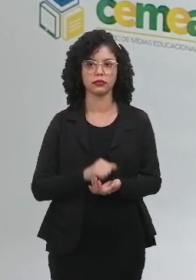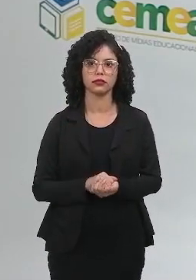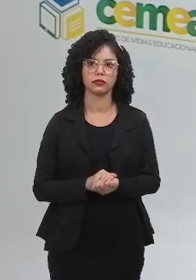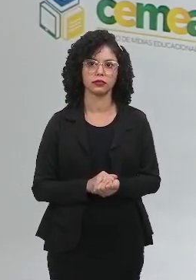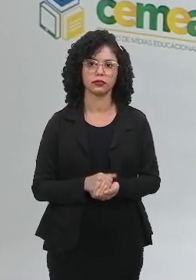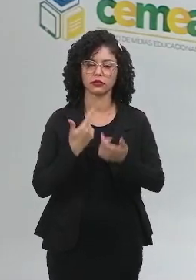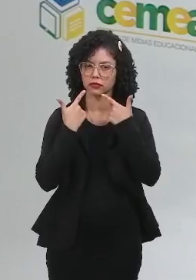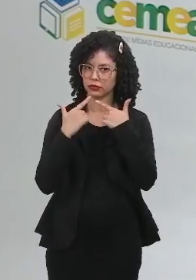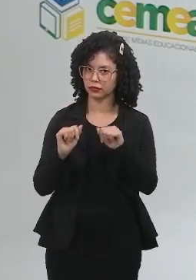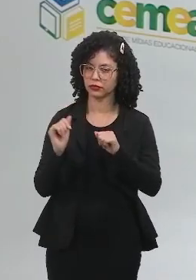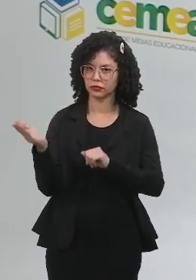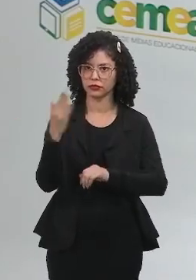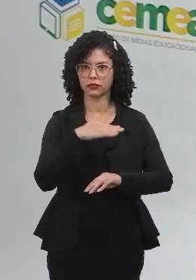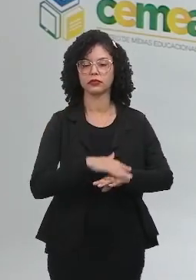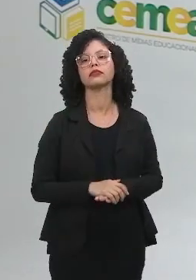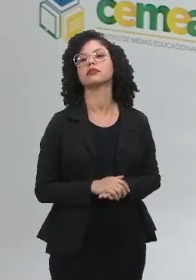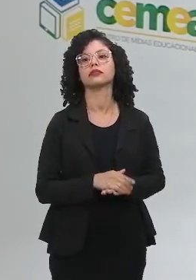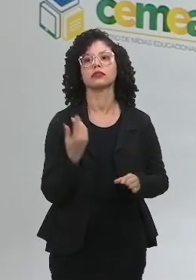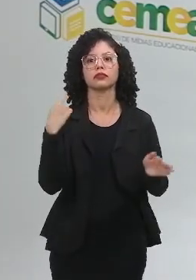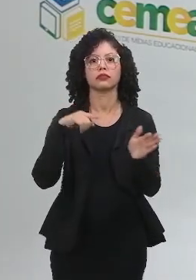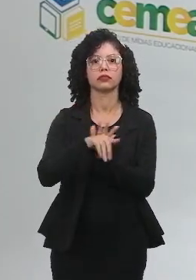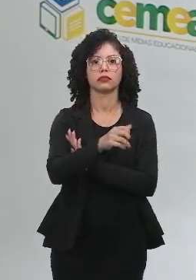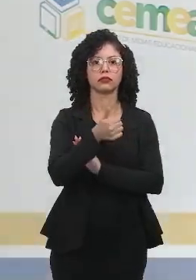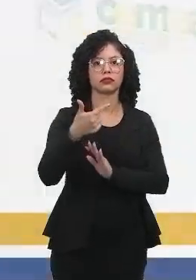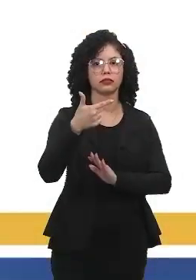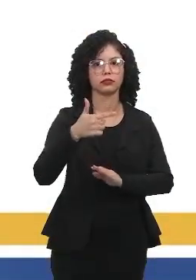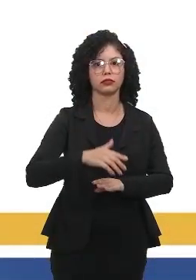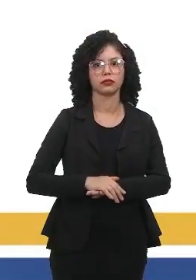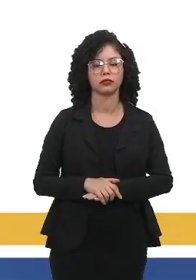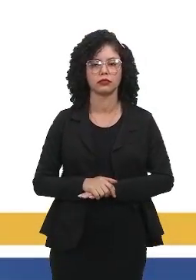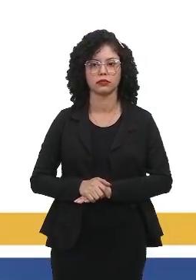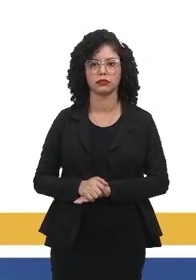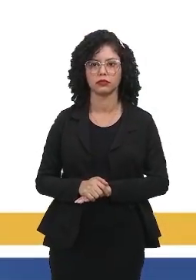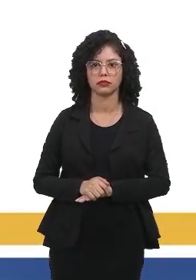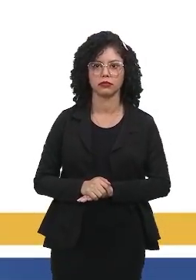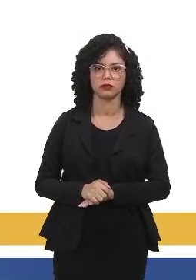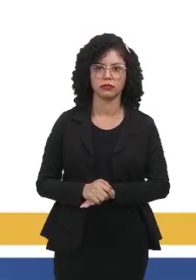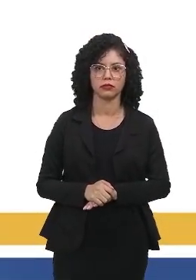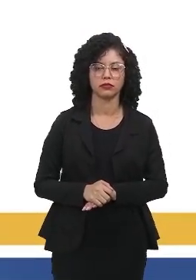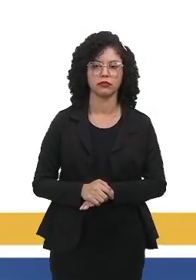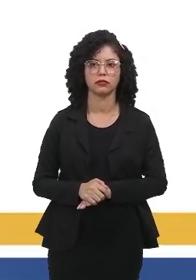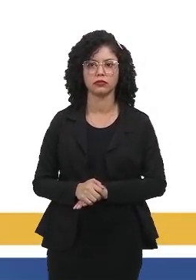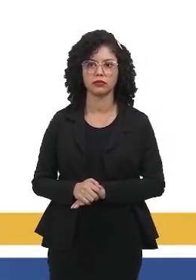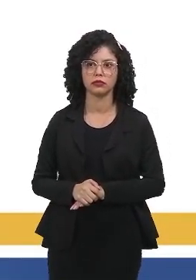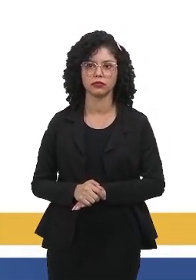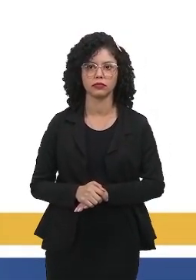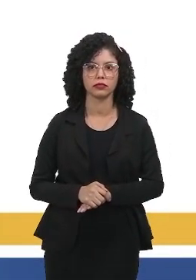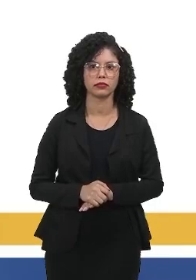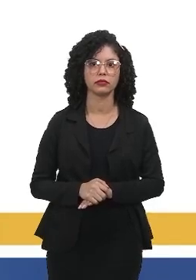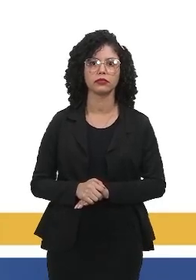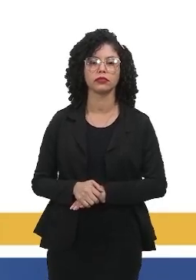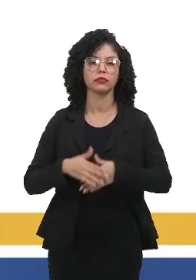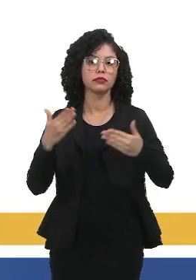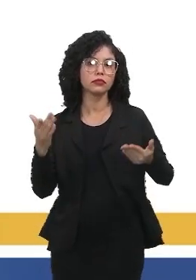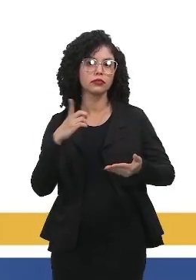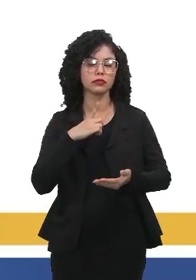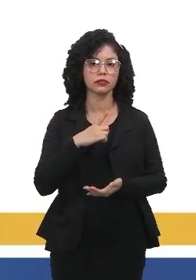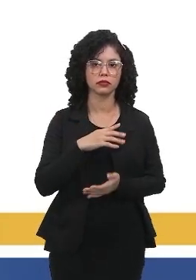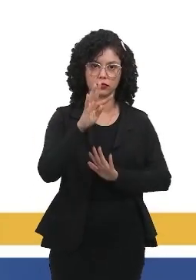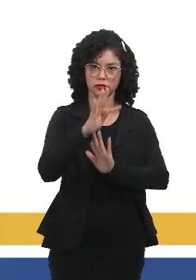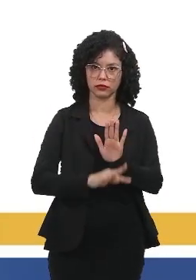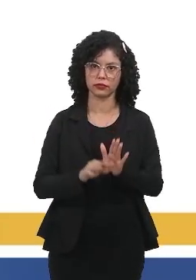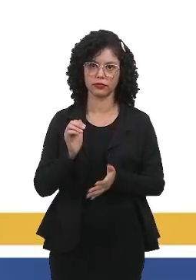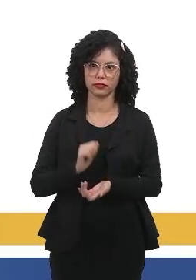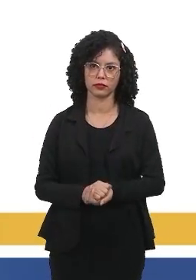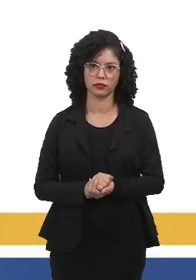de linguagens vamos lá questão de número 12 da prova do Enem 20223 temos aí este